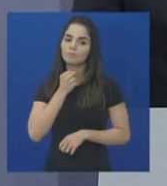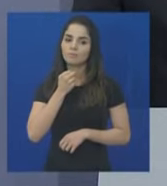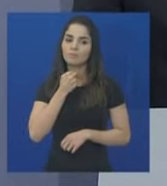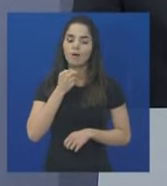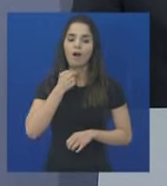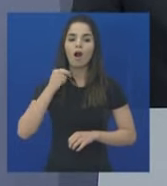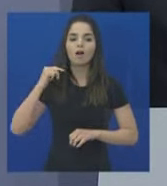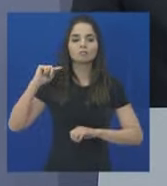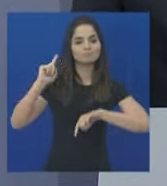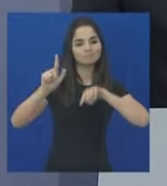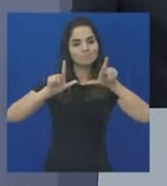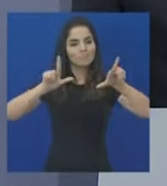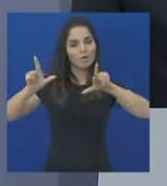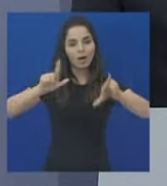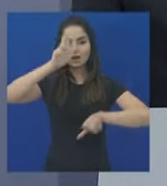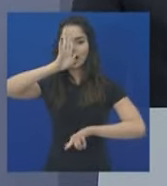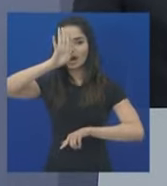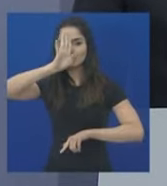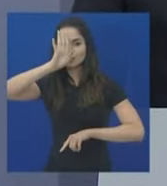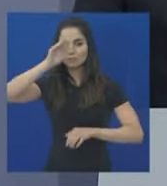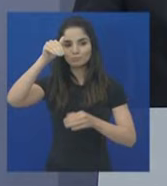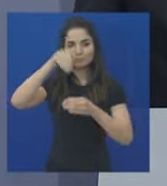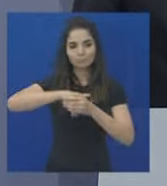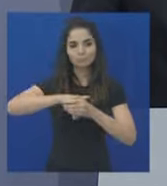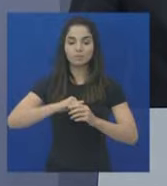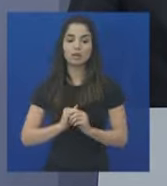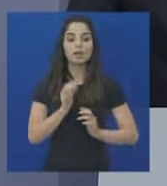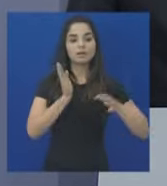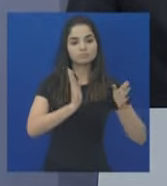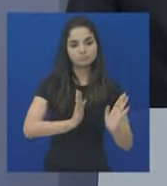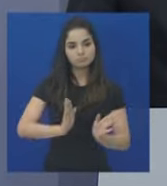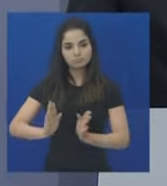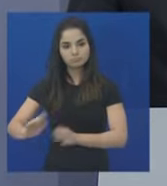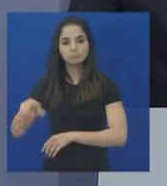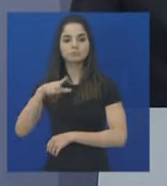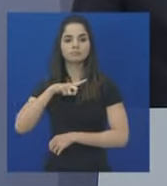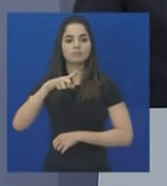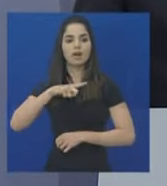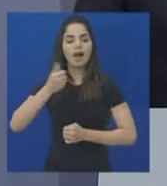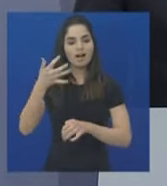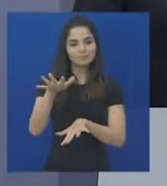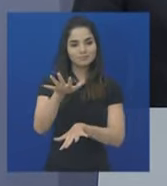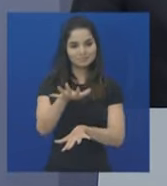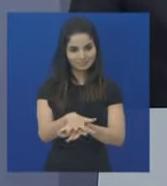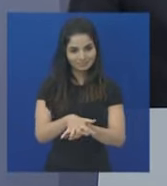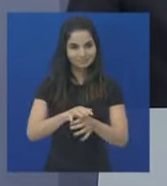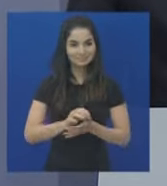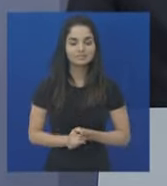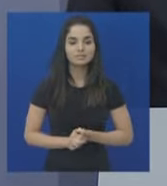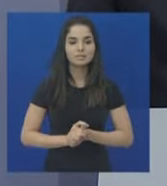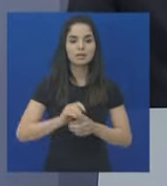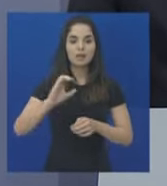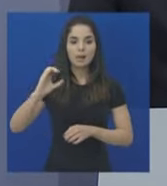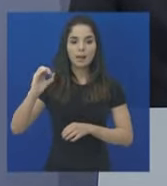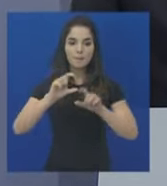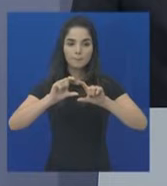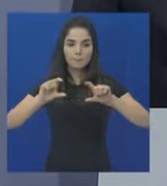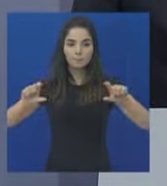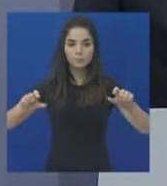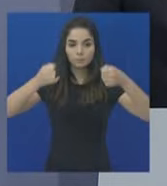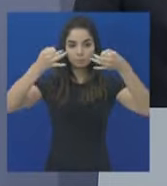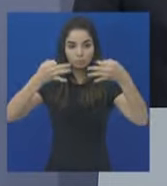propaganda eleitoral gratuita. Ao longo desse debate, vamos ter recursos de acessibilidade, como Close Caption, Audio